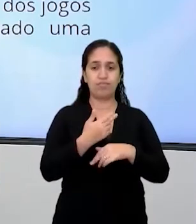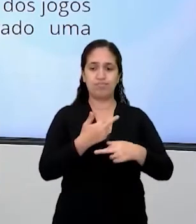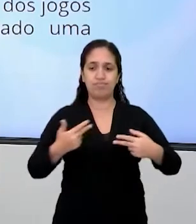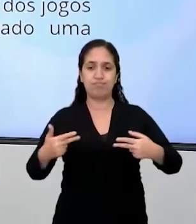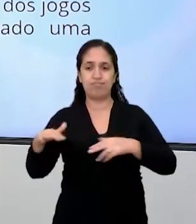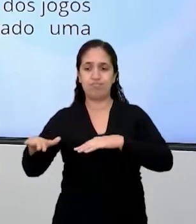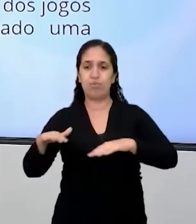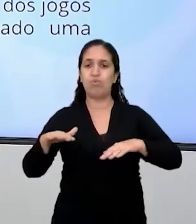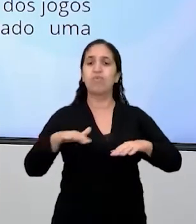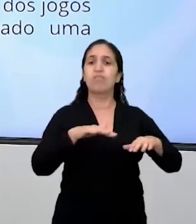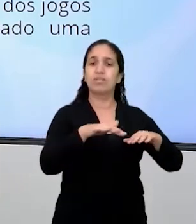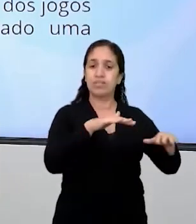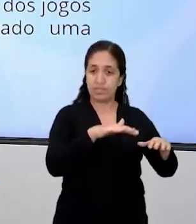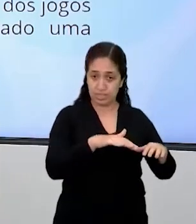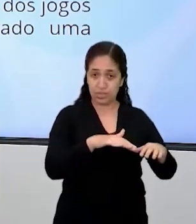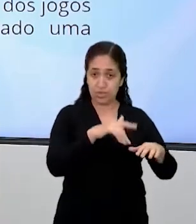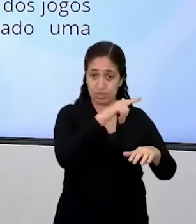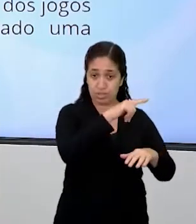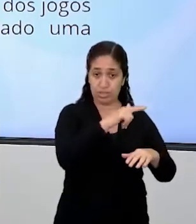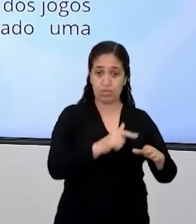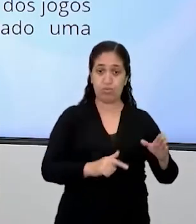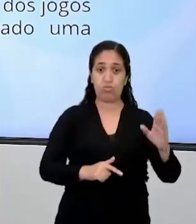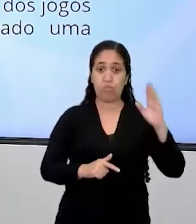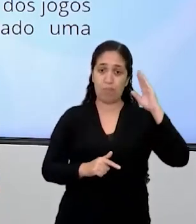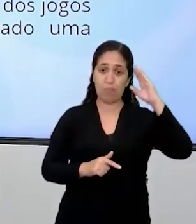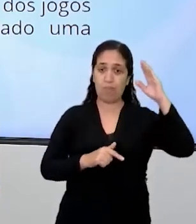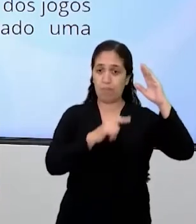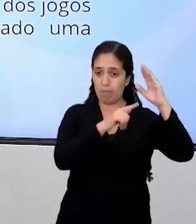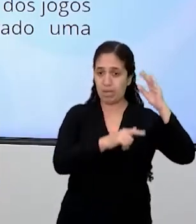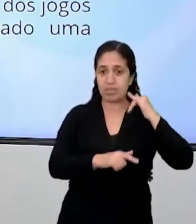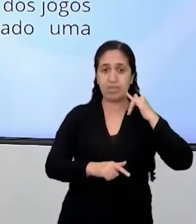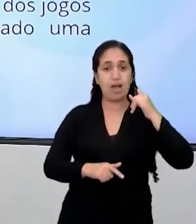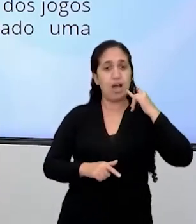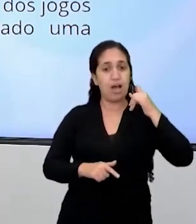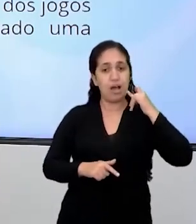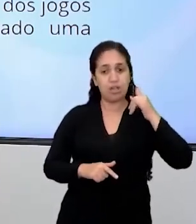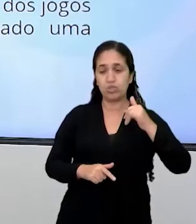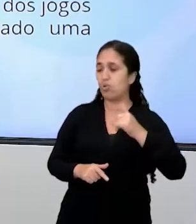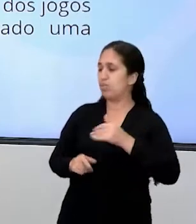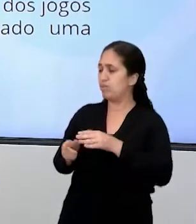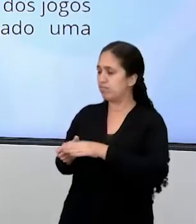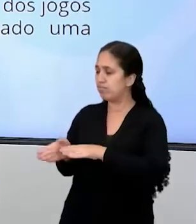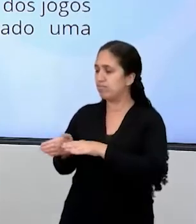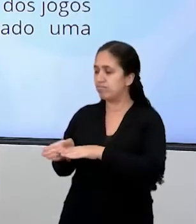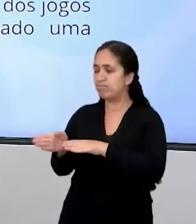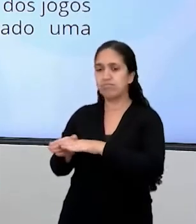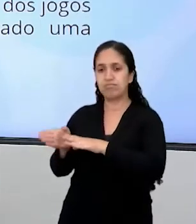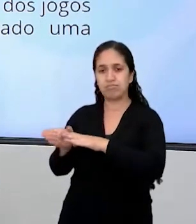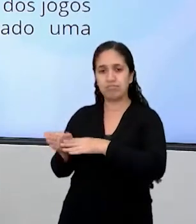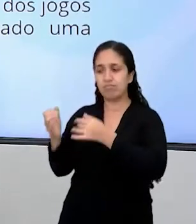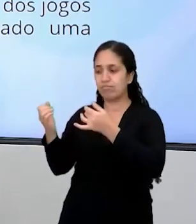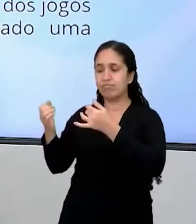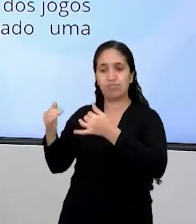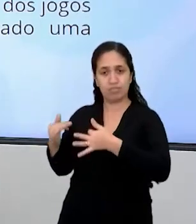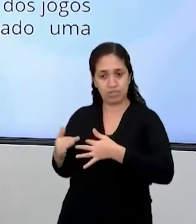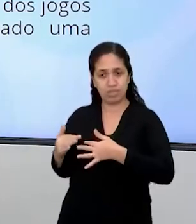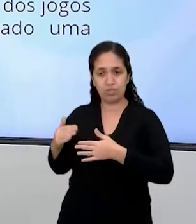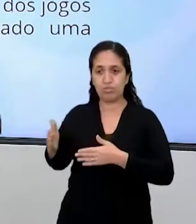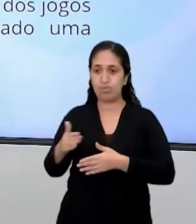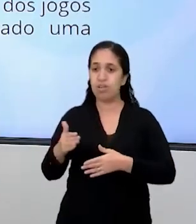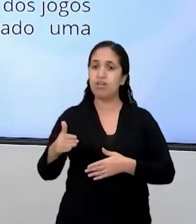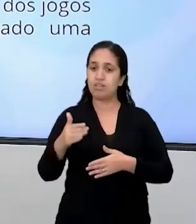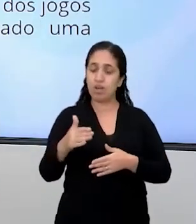a movimentação guiada pelo mestre, né, pelo narrador aí na história, com a trajetória. E aí,